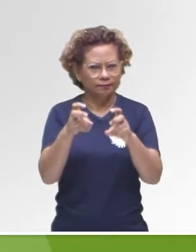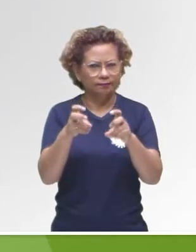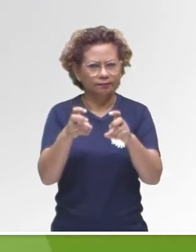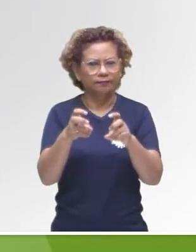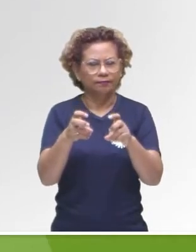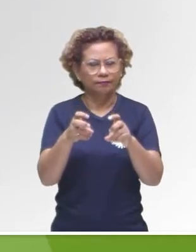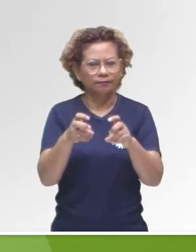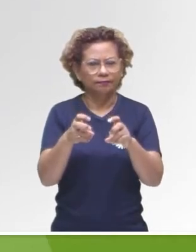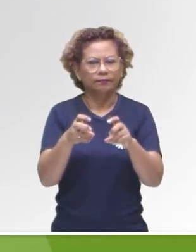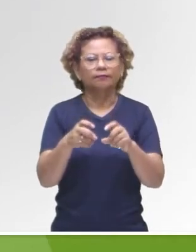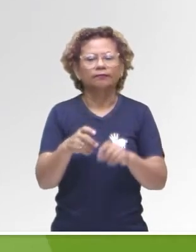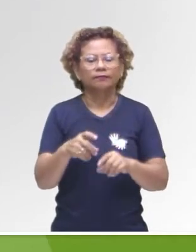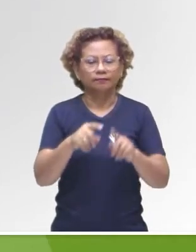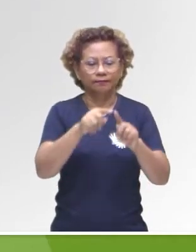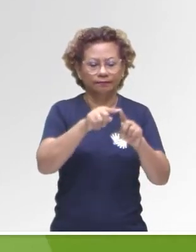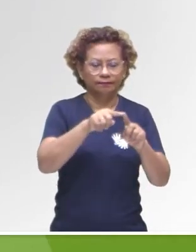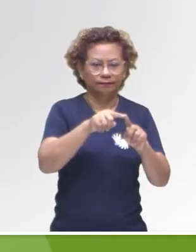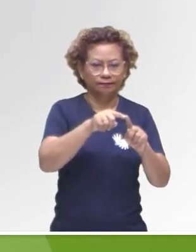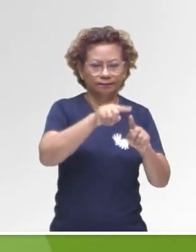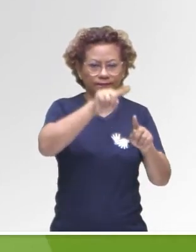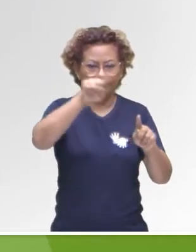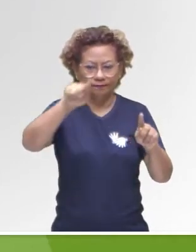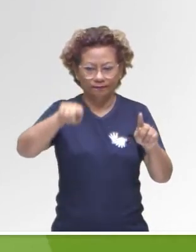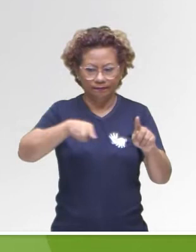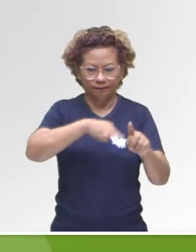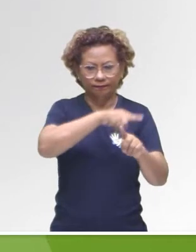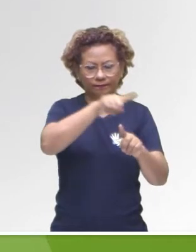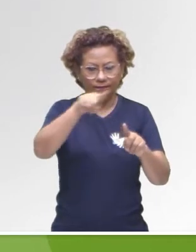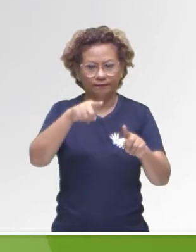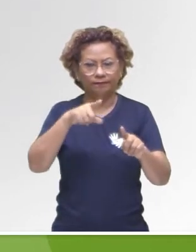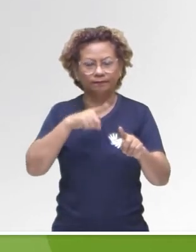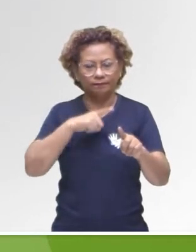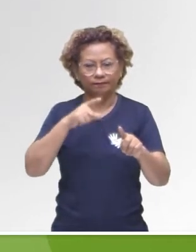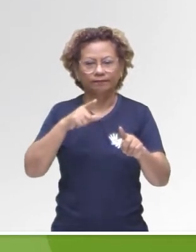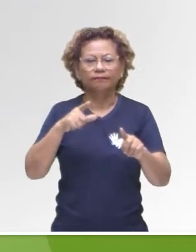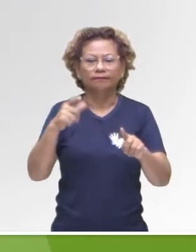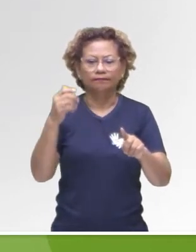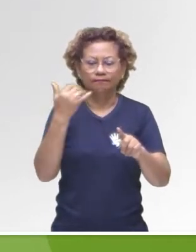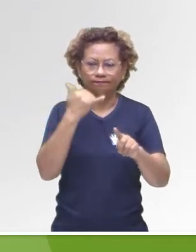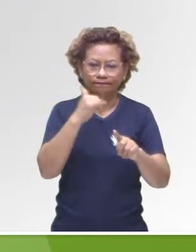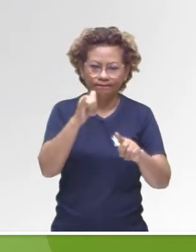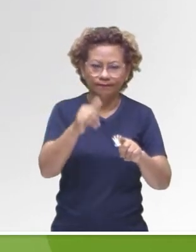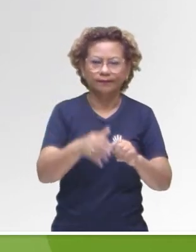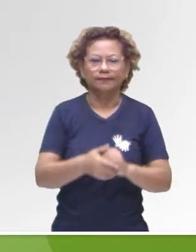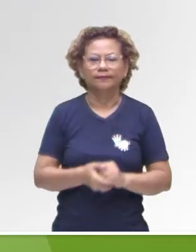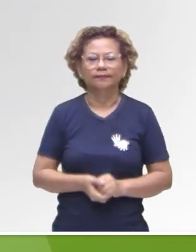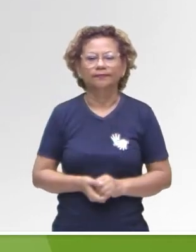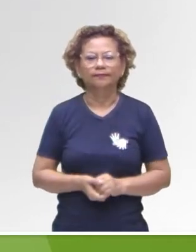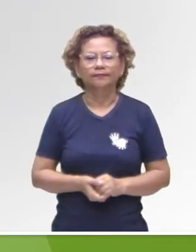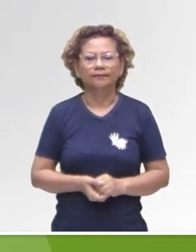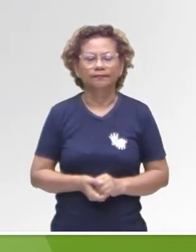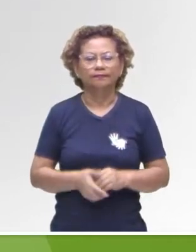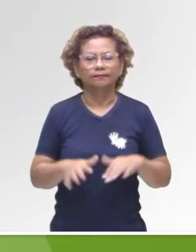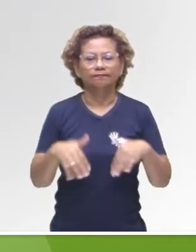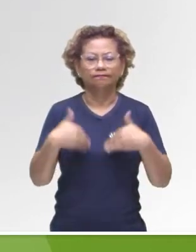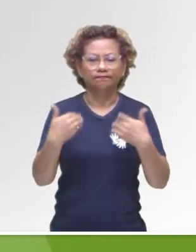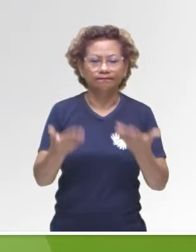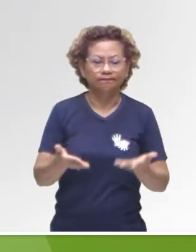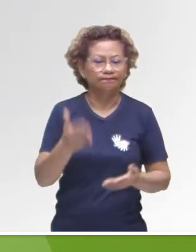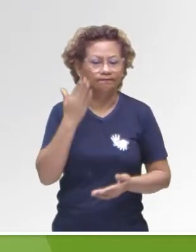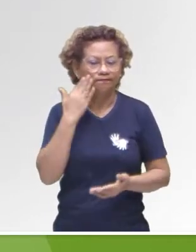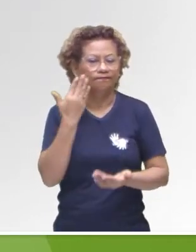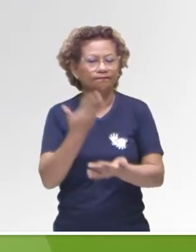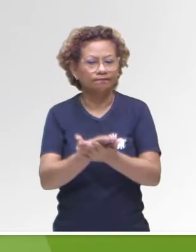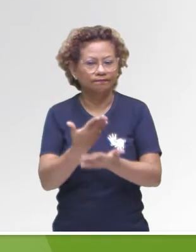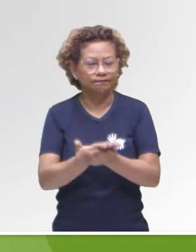linhas circulares e concêntricas à carga. Então, superfícies equipotenciais são superfícies de um campo